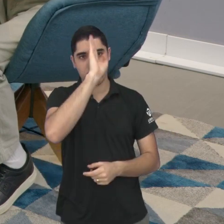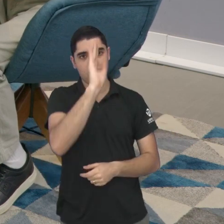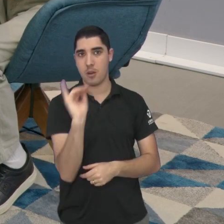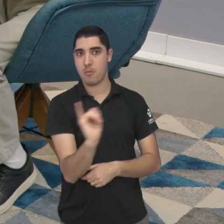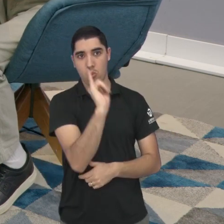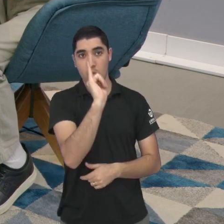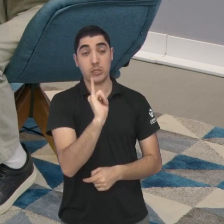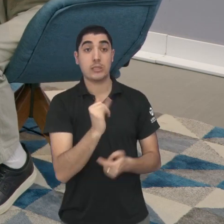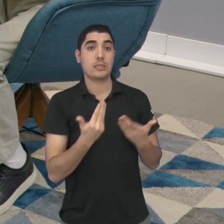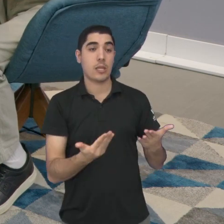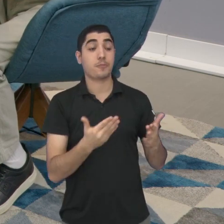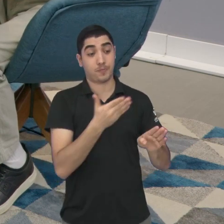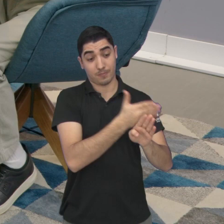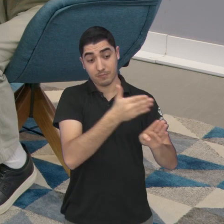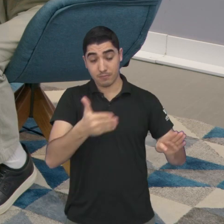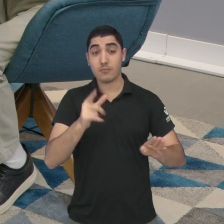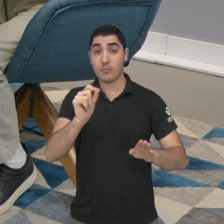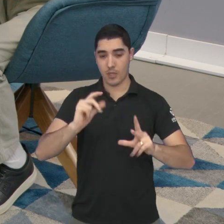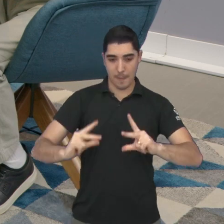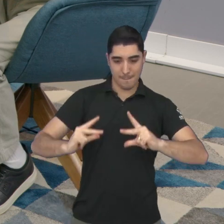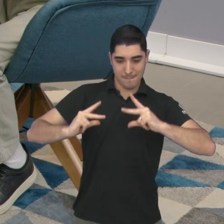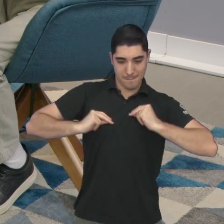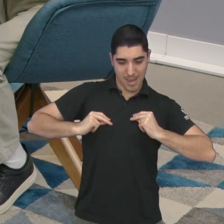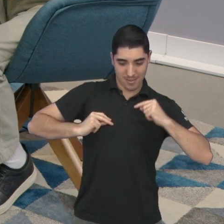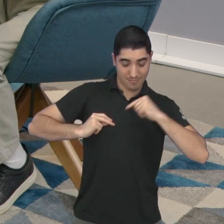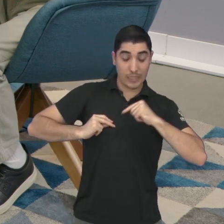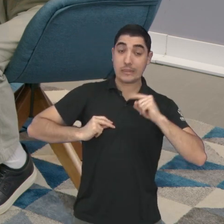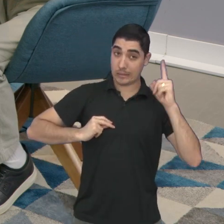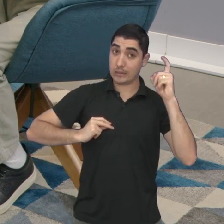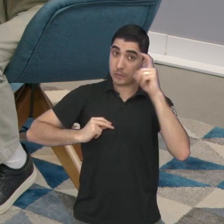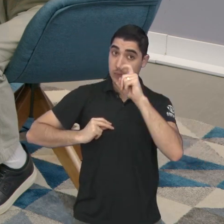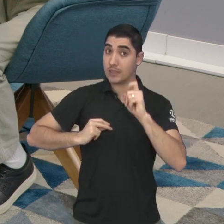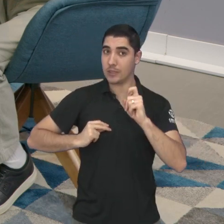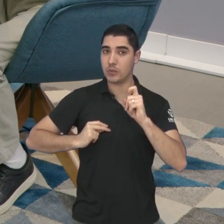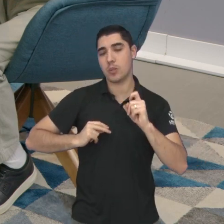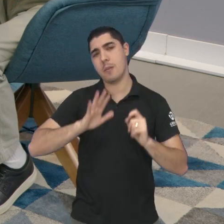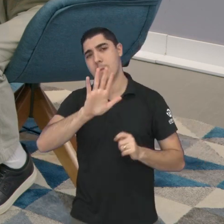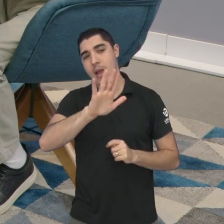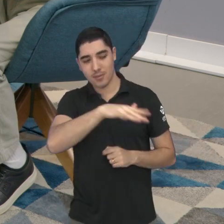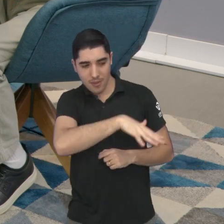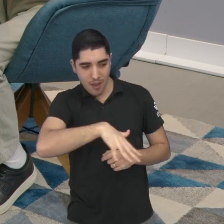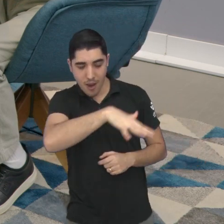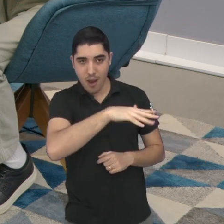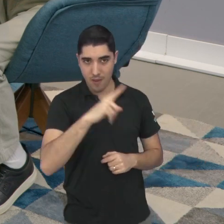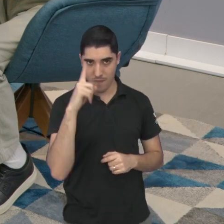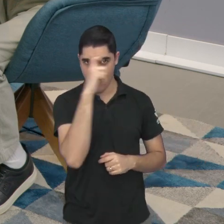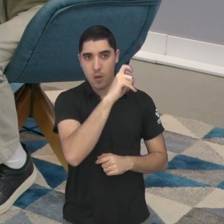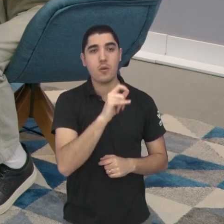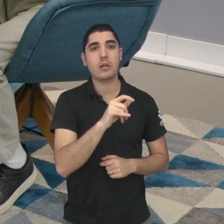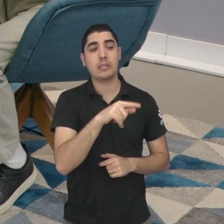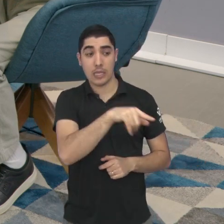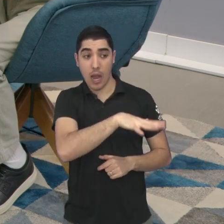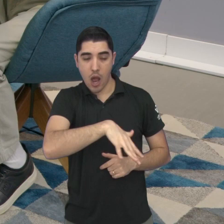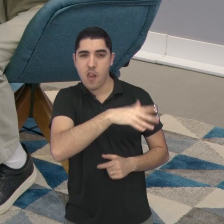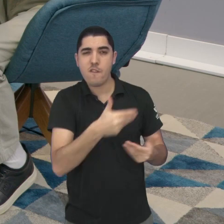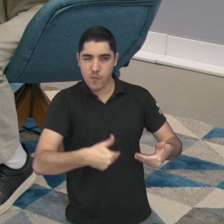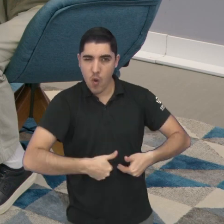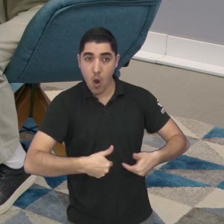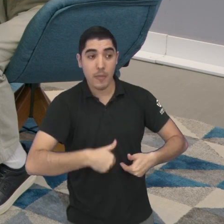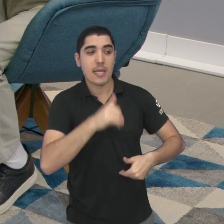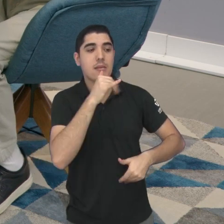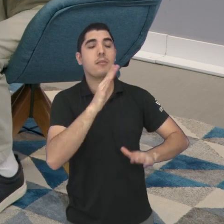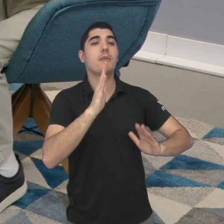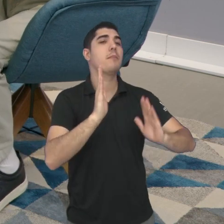ideia de meritocracia ela é muito complicada em muitos sentidos, mas uma delas é que a questão de fome na gravidez e nos primeiros